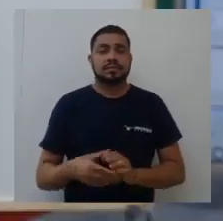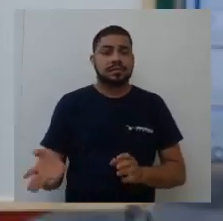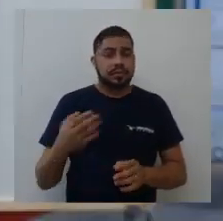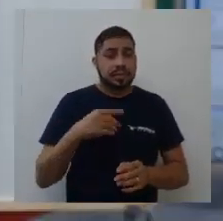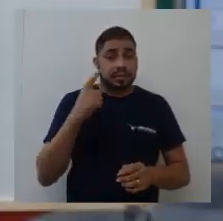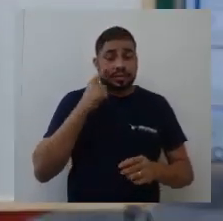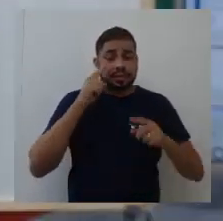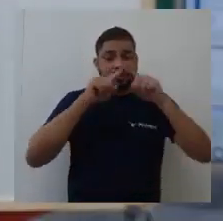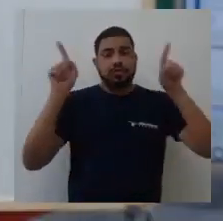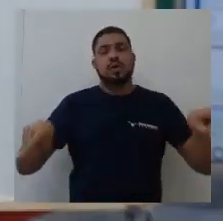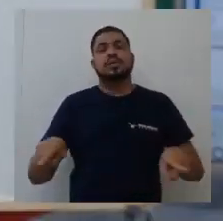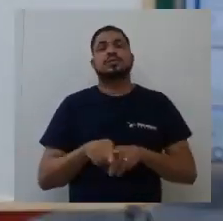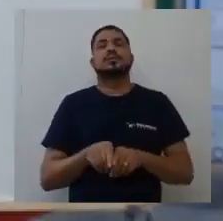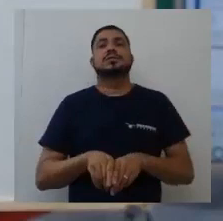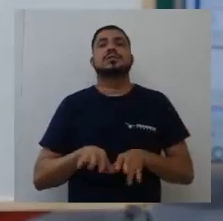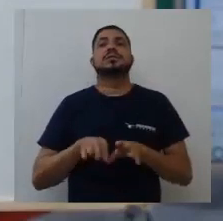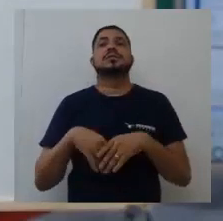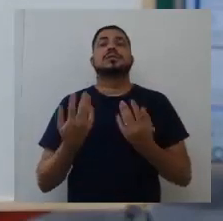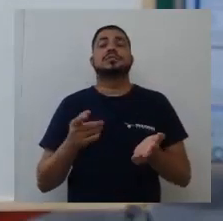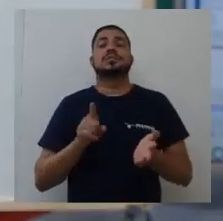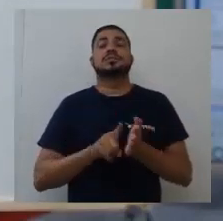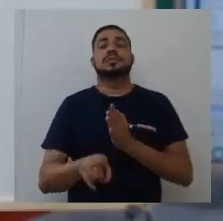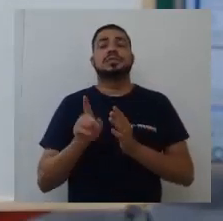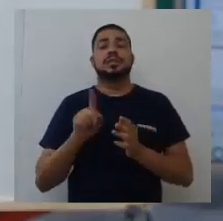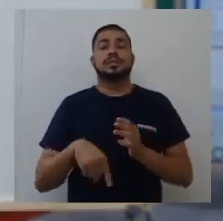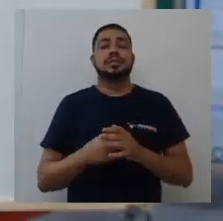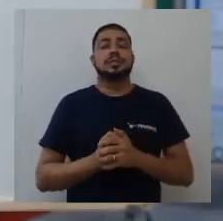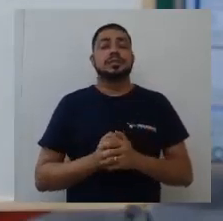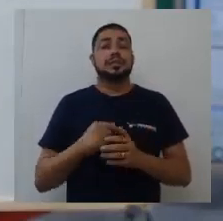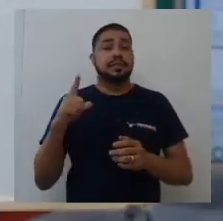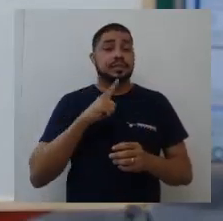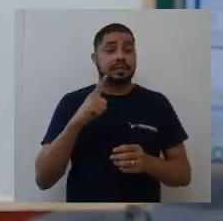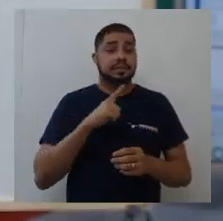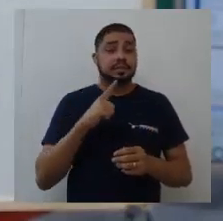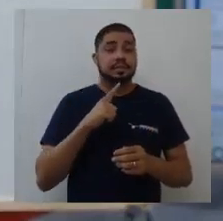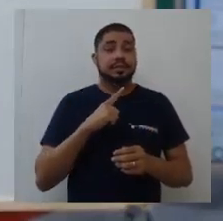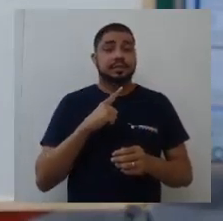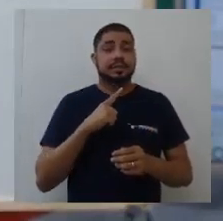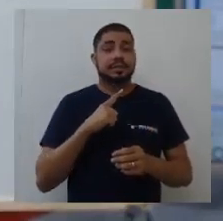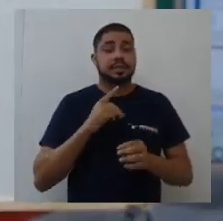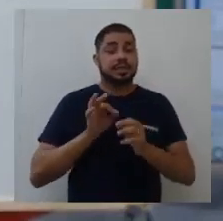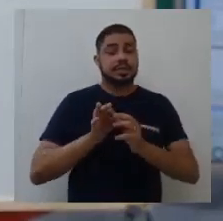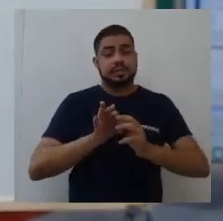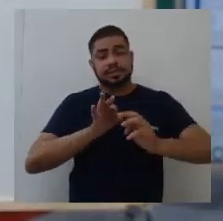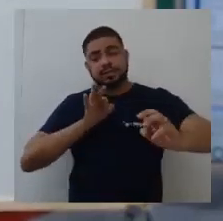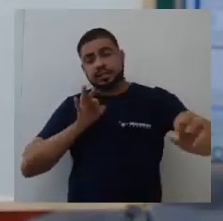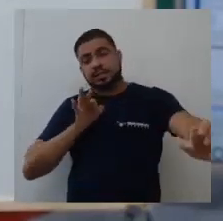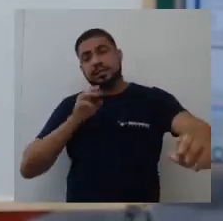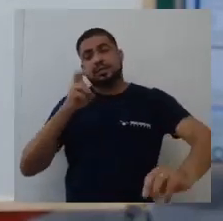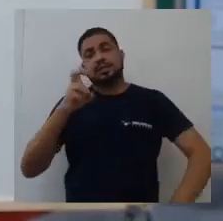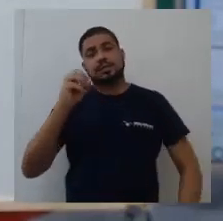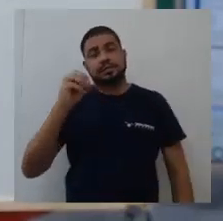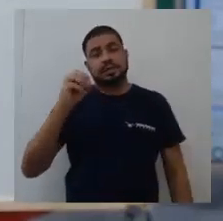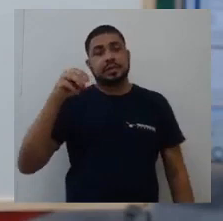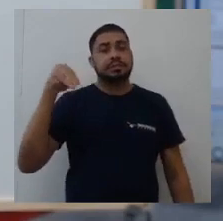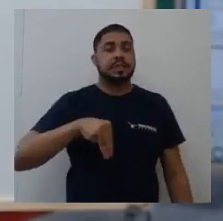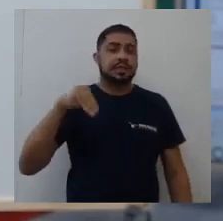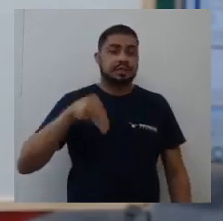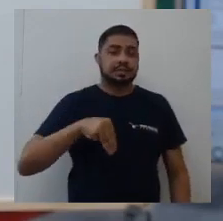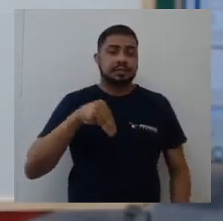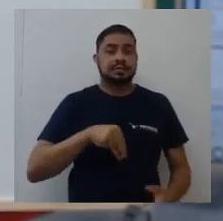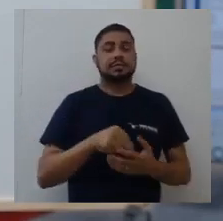quadro. Isso, vê só. Então, nossa questão é assim, gente, ó. Eu tenho essa distância aqui é de 50 metros, tá